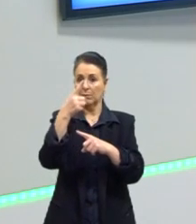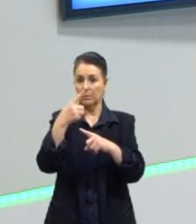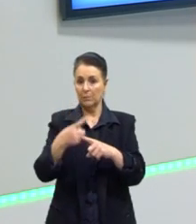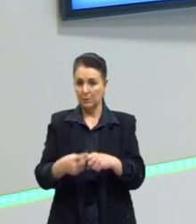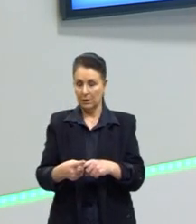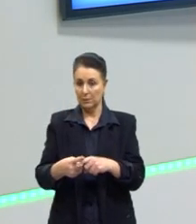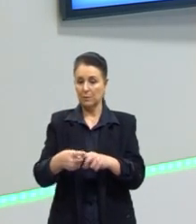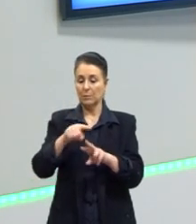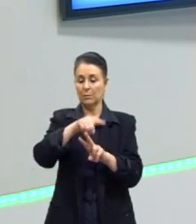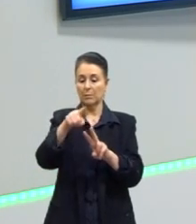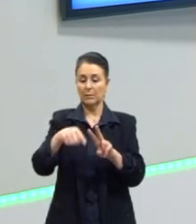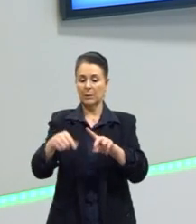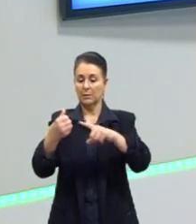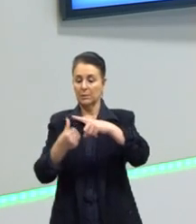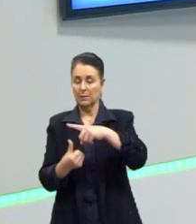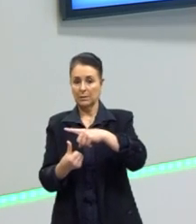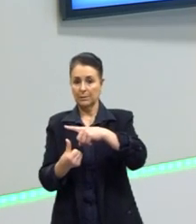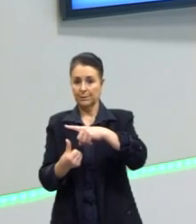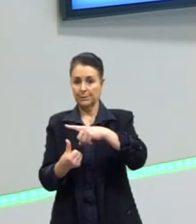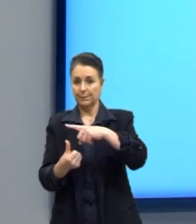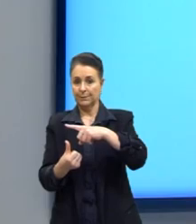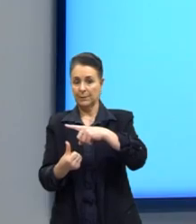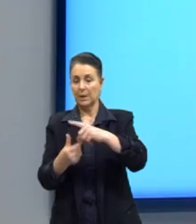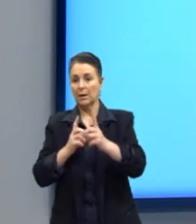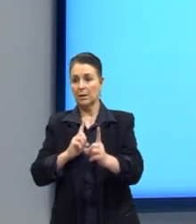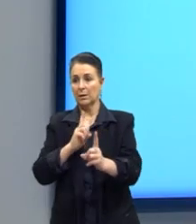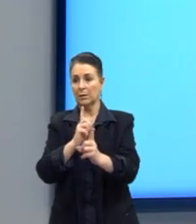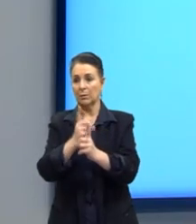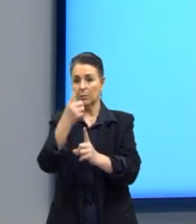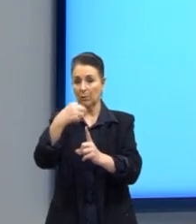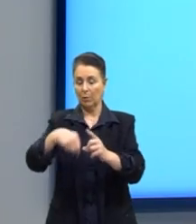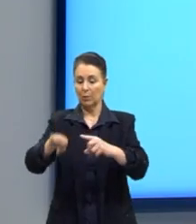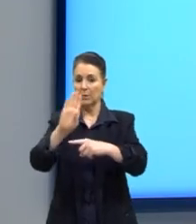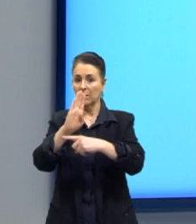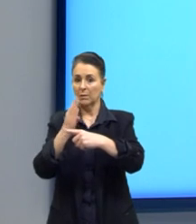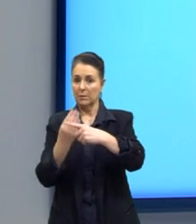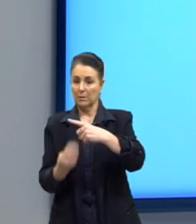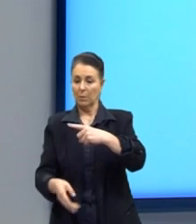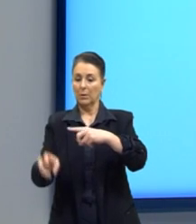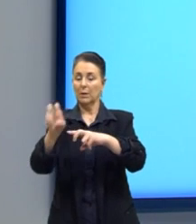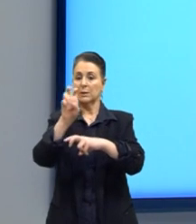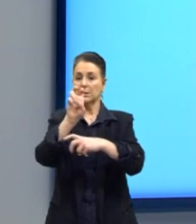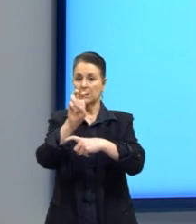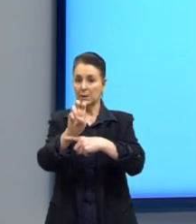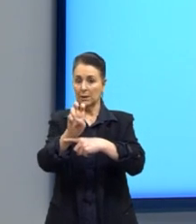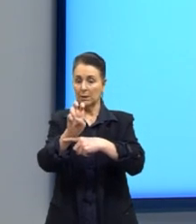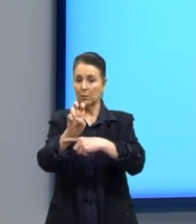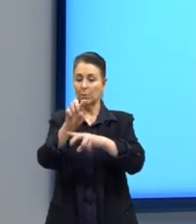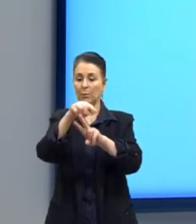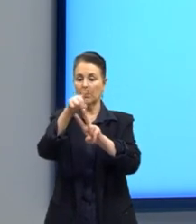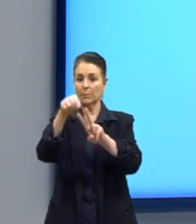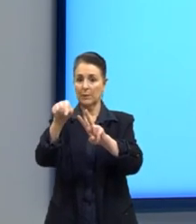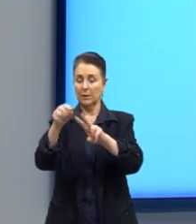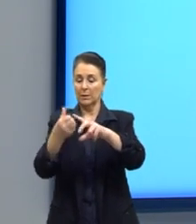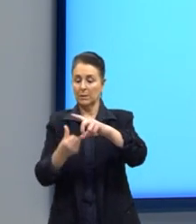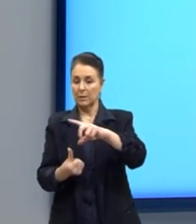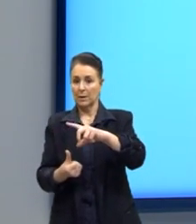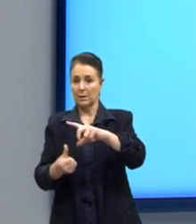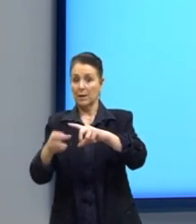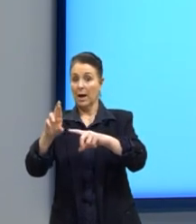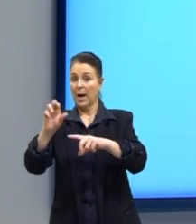o pi sobre 6 E aí nós podemos chegar em outra fração 5 pi sobre 6 radianos